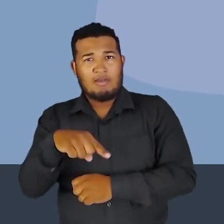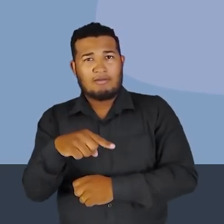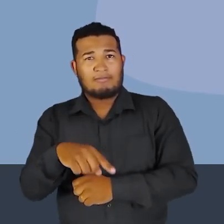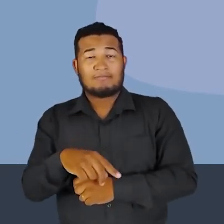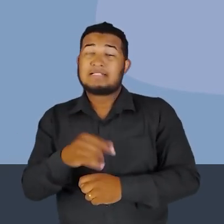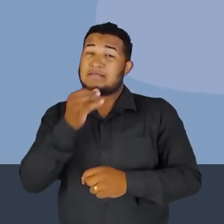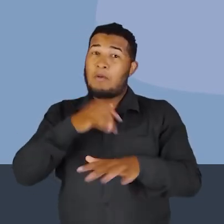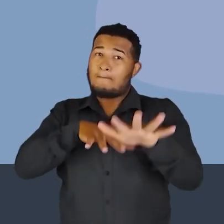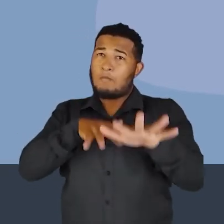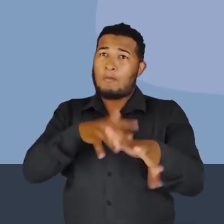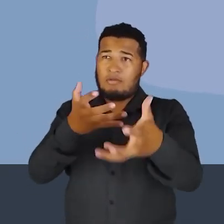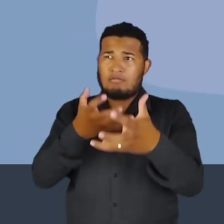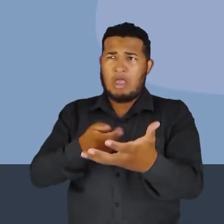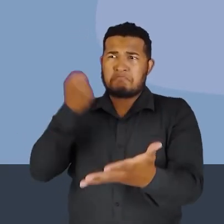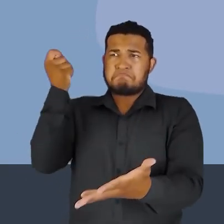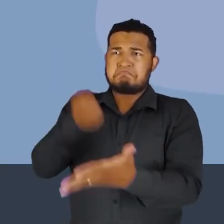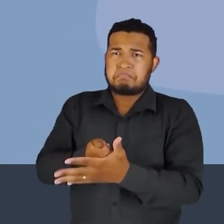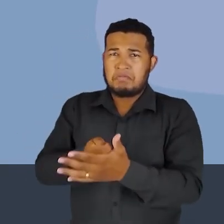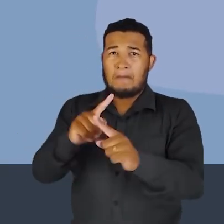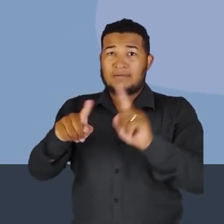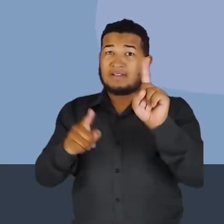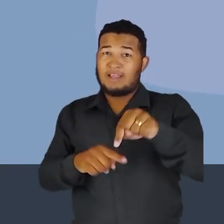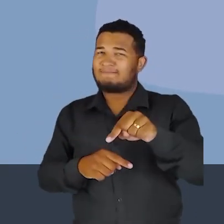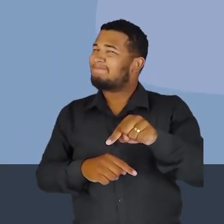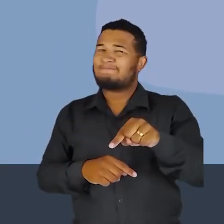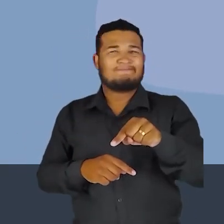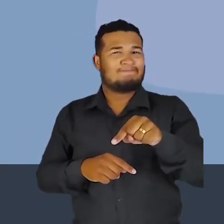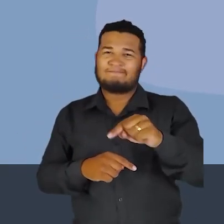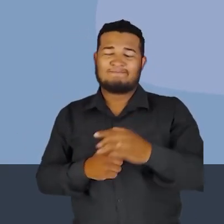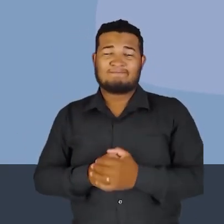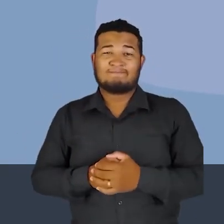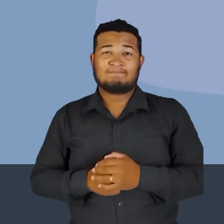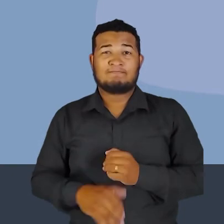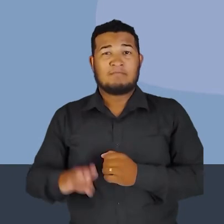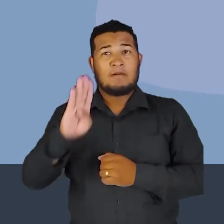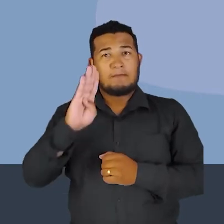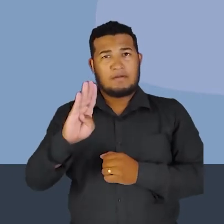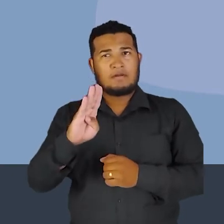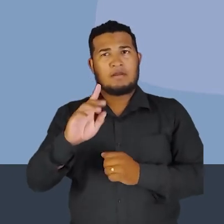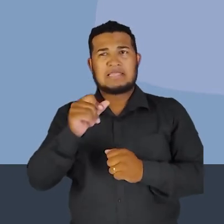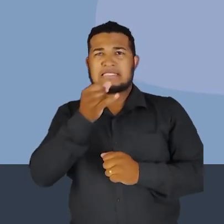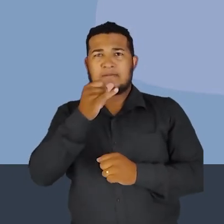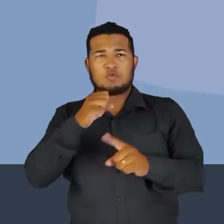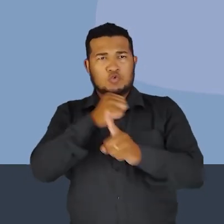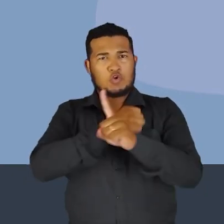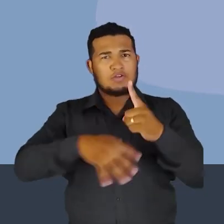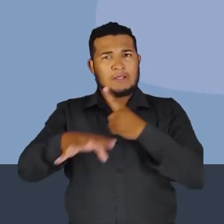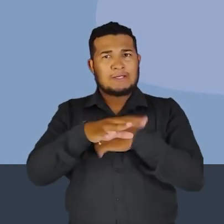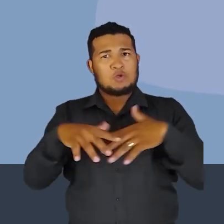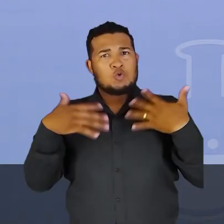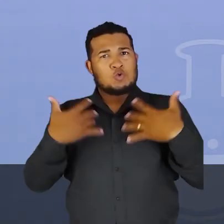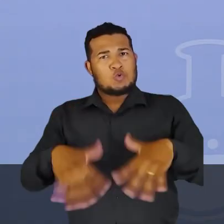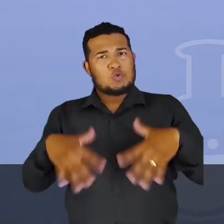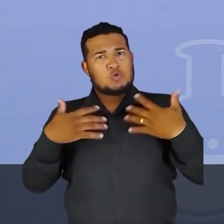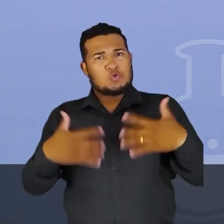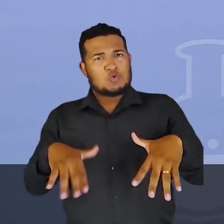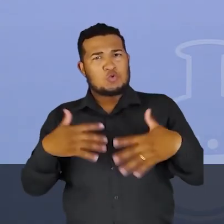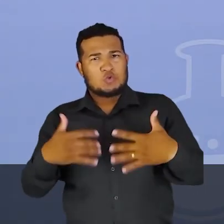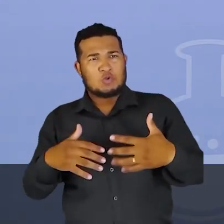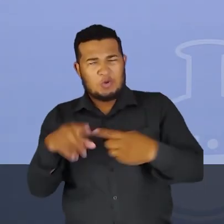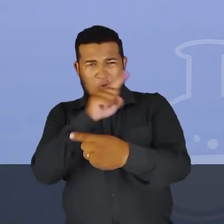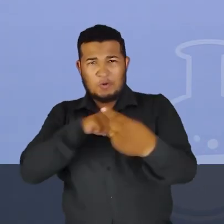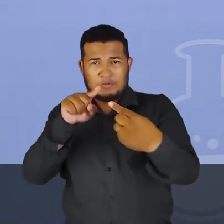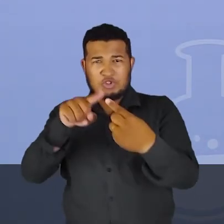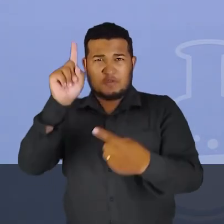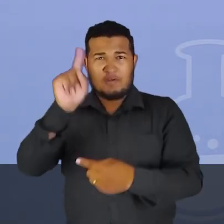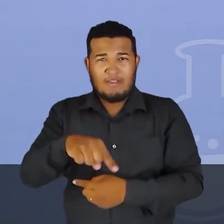determinar algo, mas será que eles têm todo esse poder? B, aumentam um clima de tensão social na sociedade. Será que esse é o